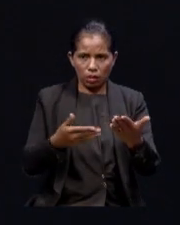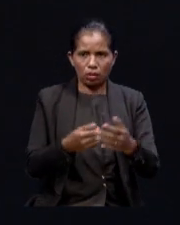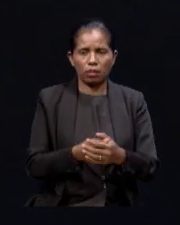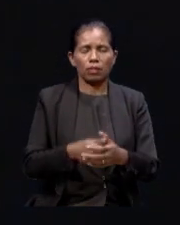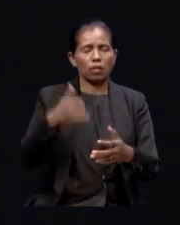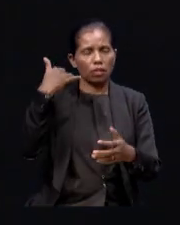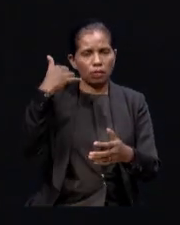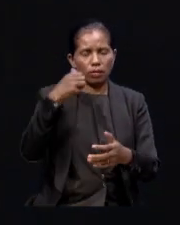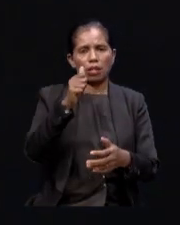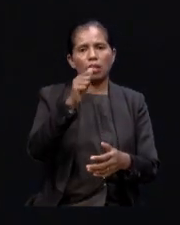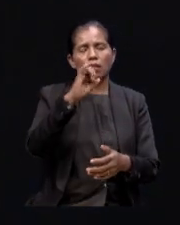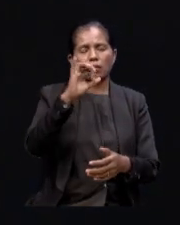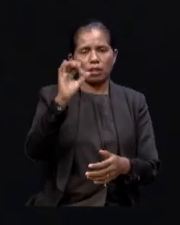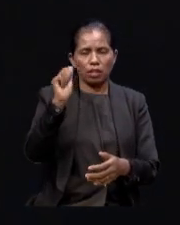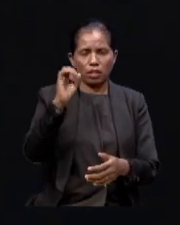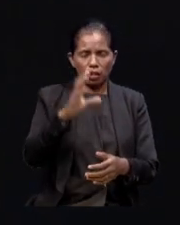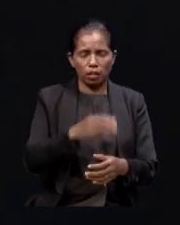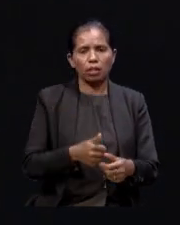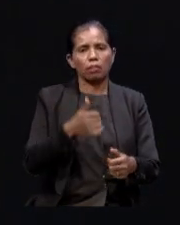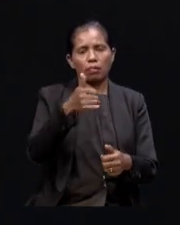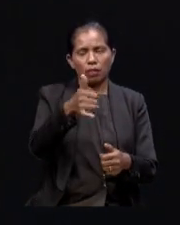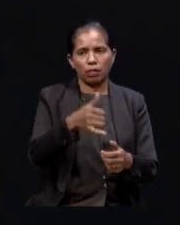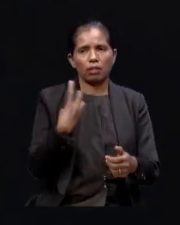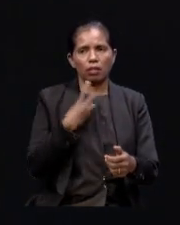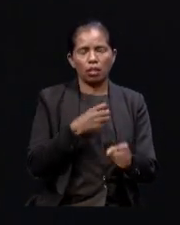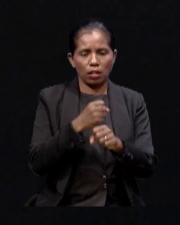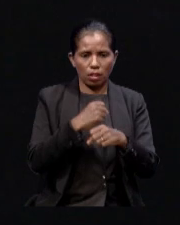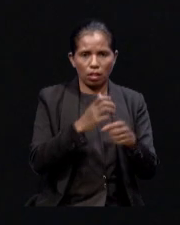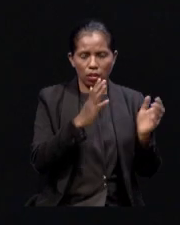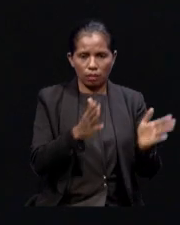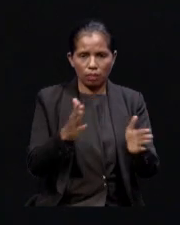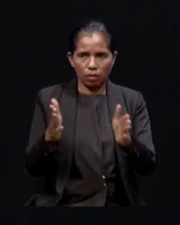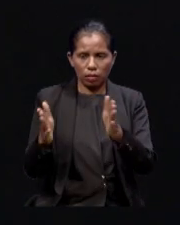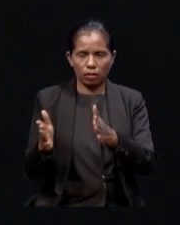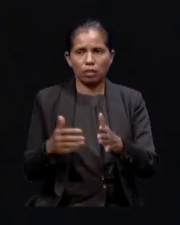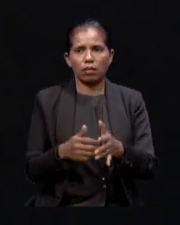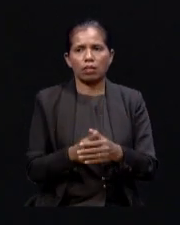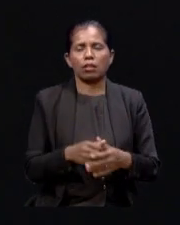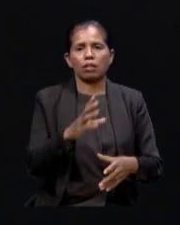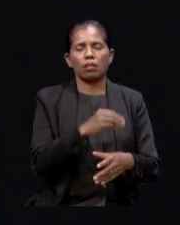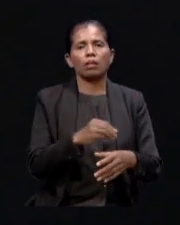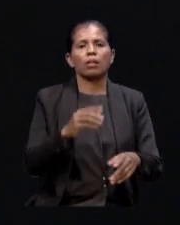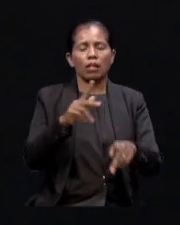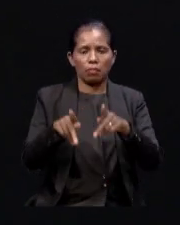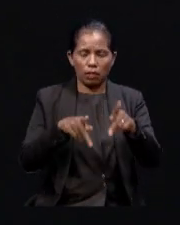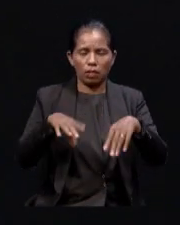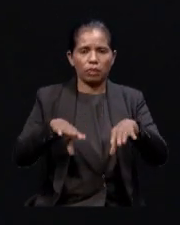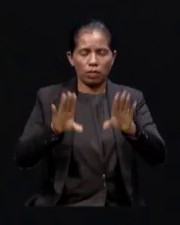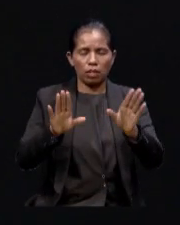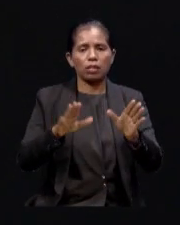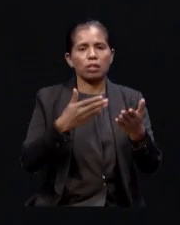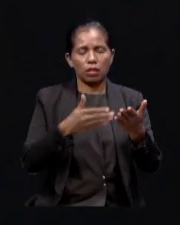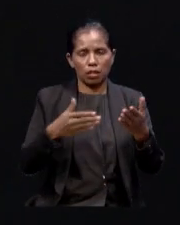contacto a faza o ine toker e ta halo processo va e da be vendedor va e me deve